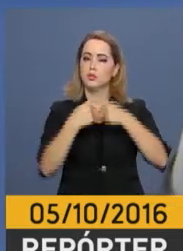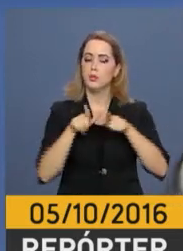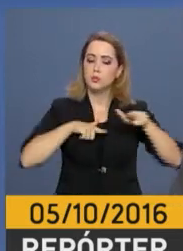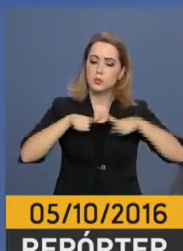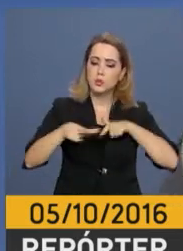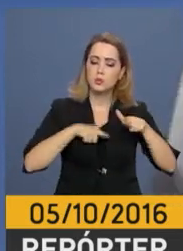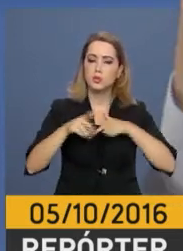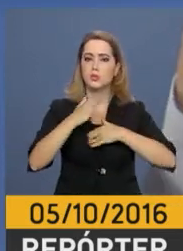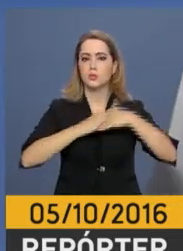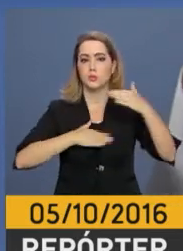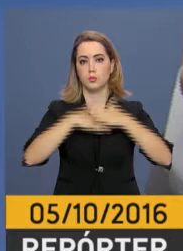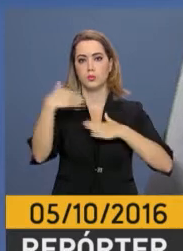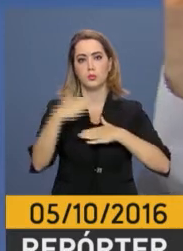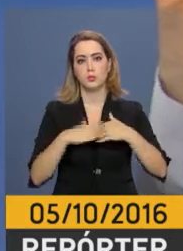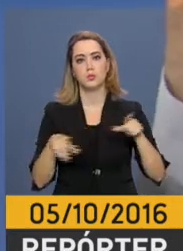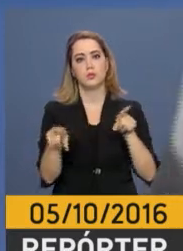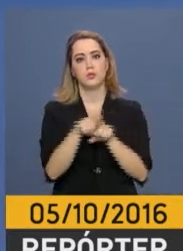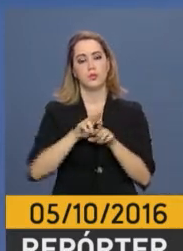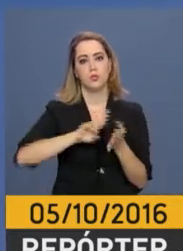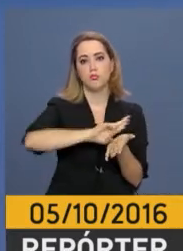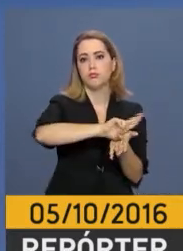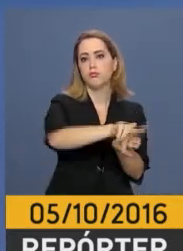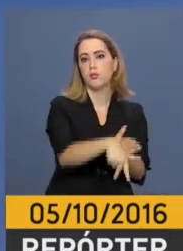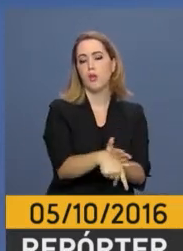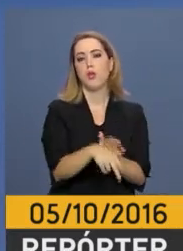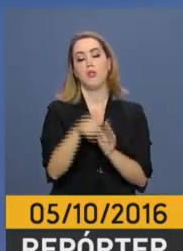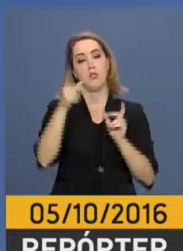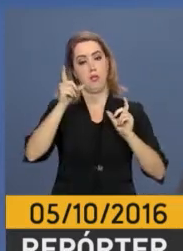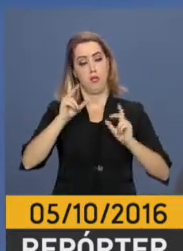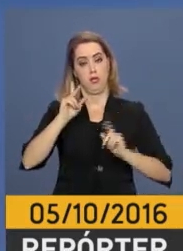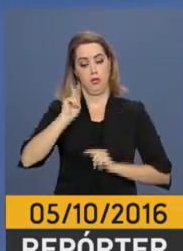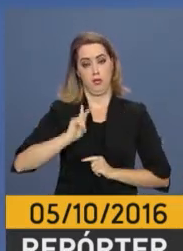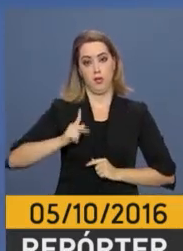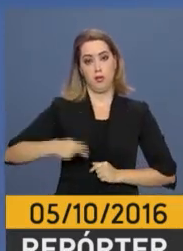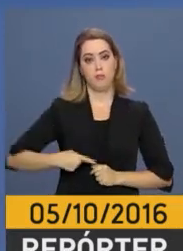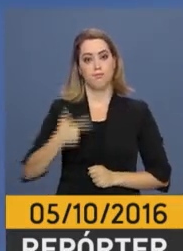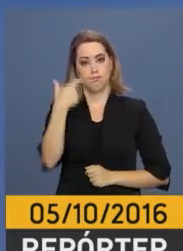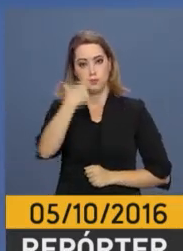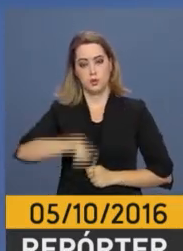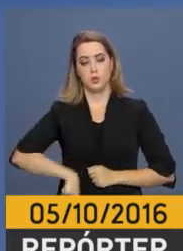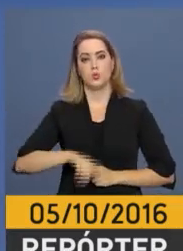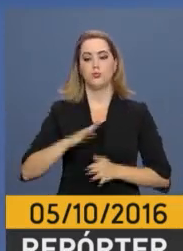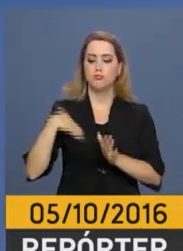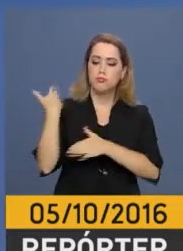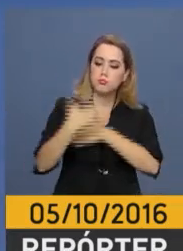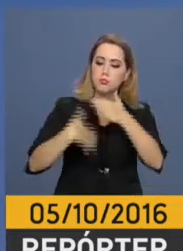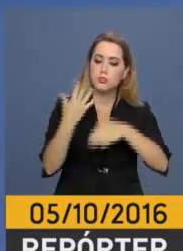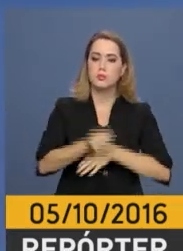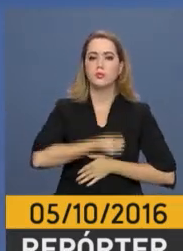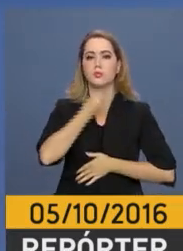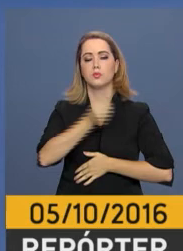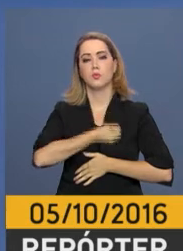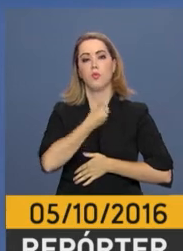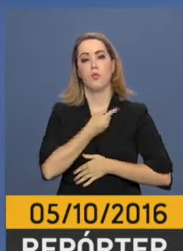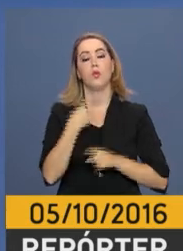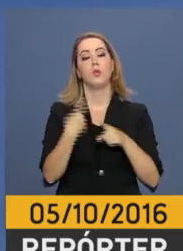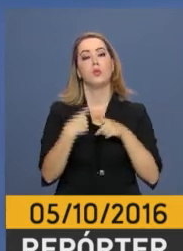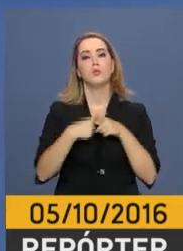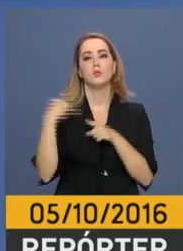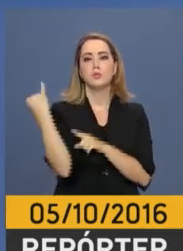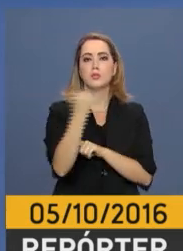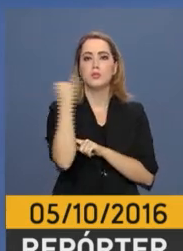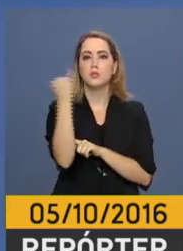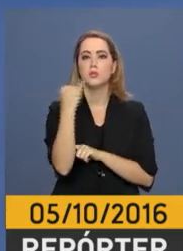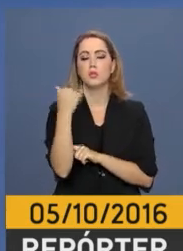nas competências que o ser humano vai ter o restante da vida por isso é importante a gente acoplar esse programa com o problema